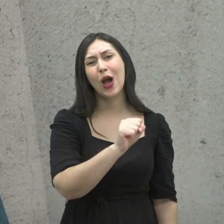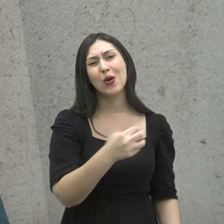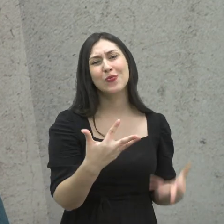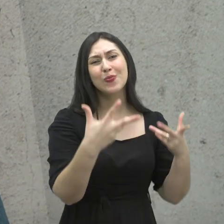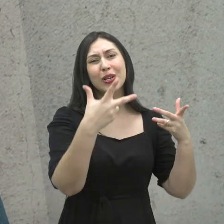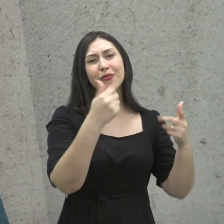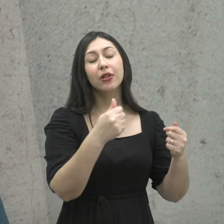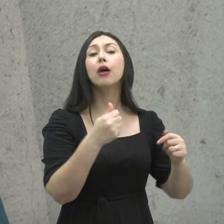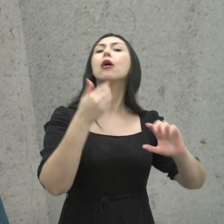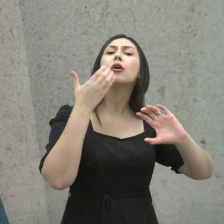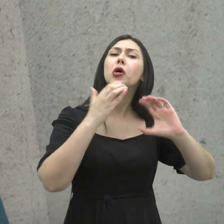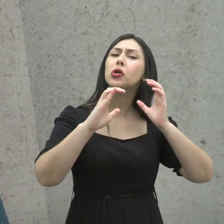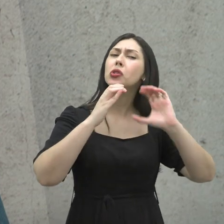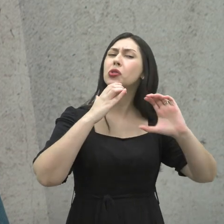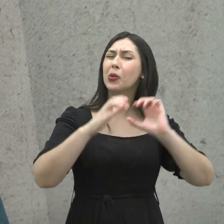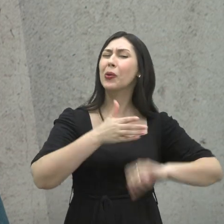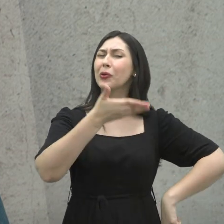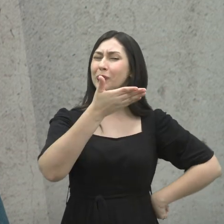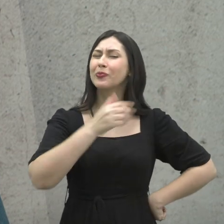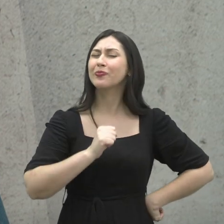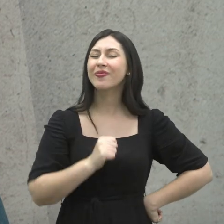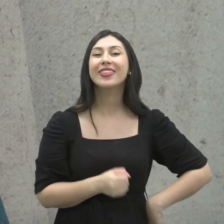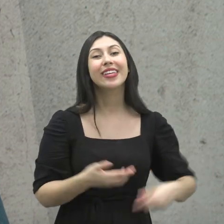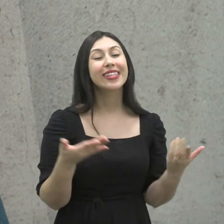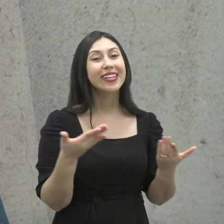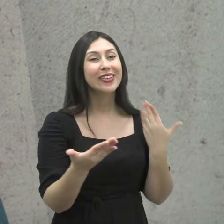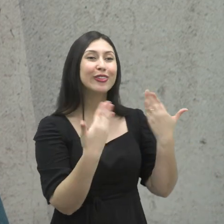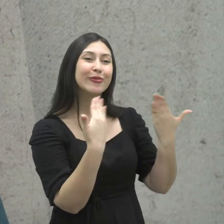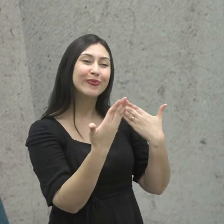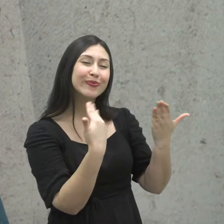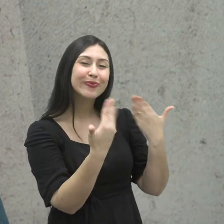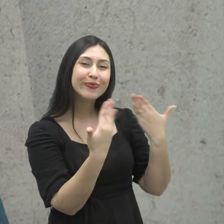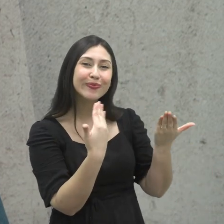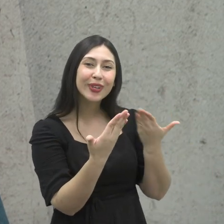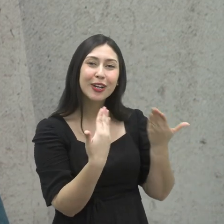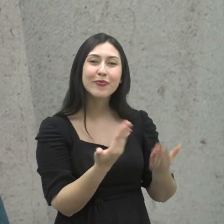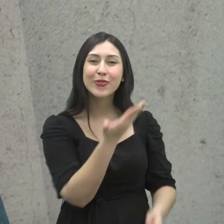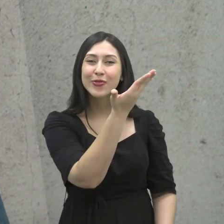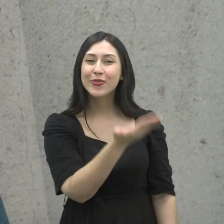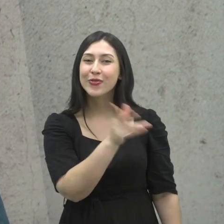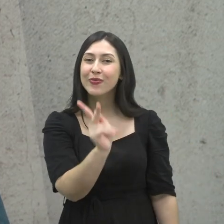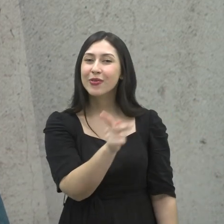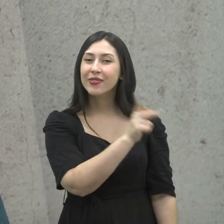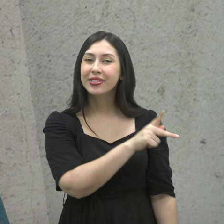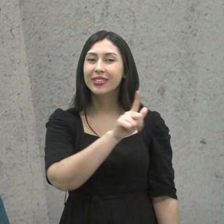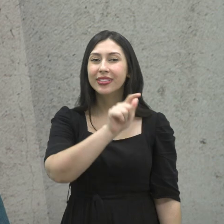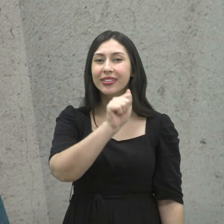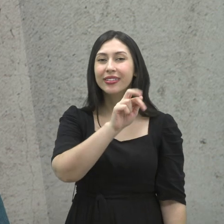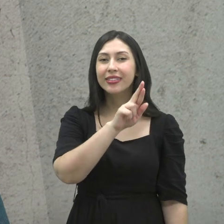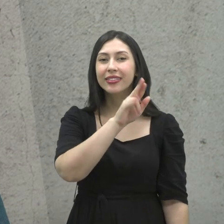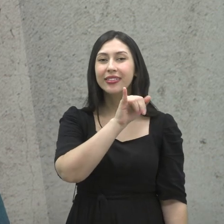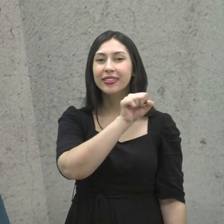maravilha. Cantor, menino Matheus é cantor. Voltando o nosso papo aqui no estúdio com a professora e pedagoga